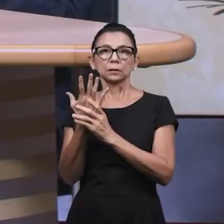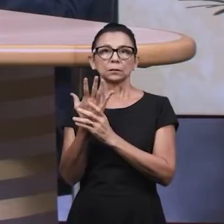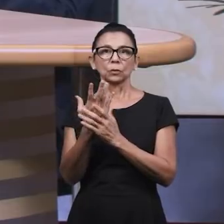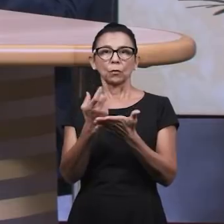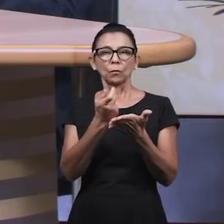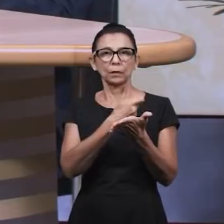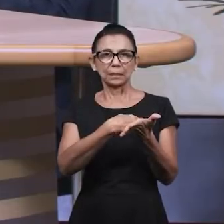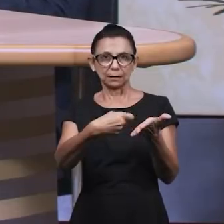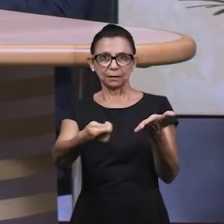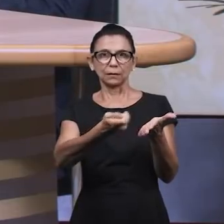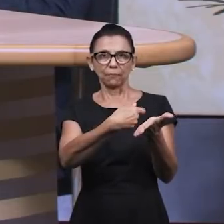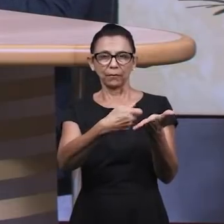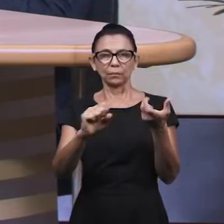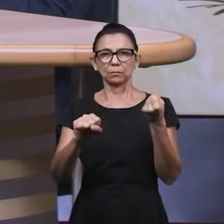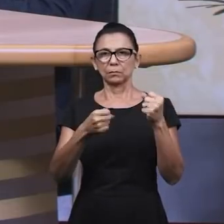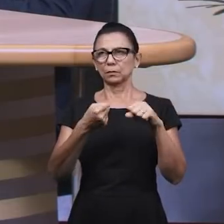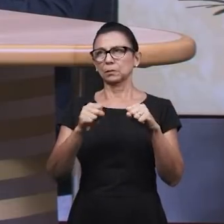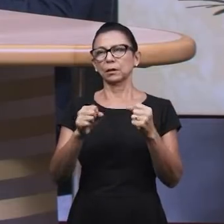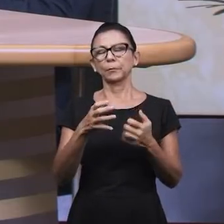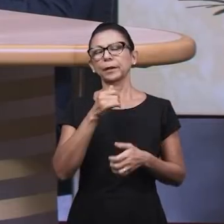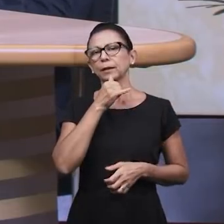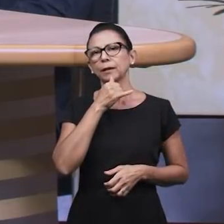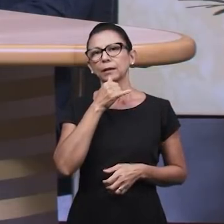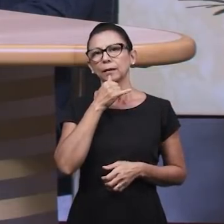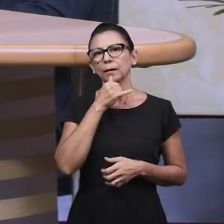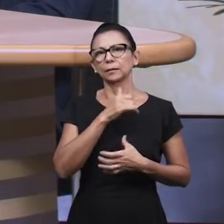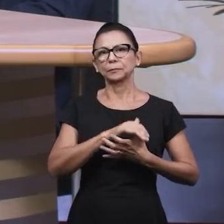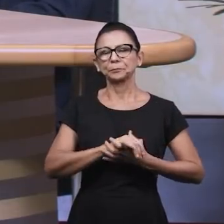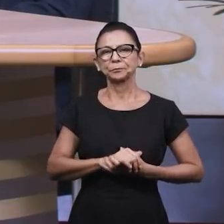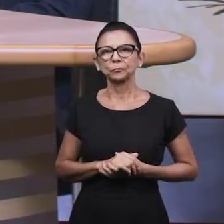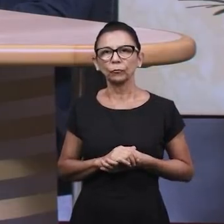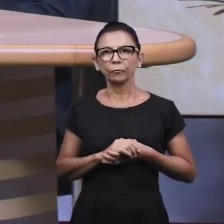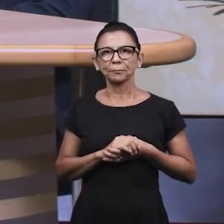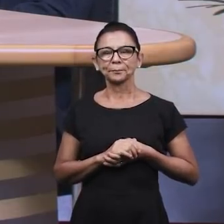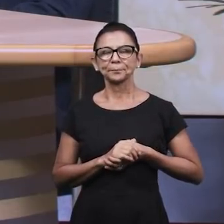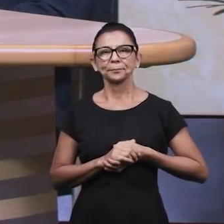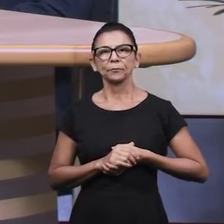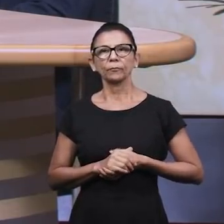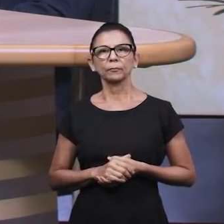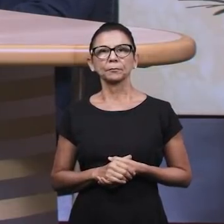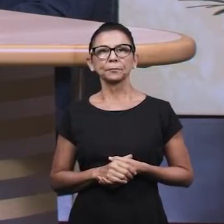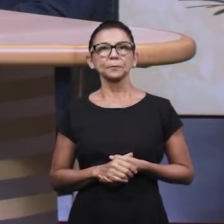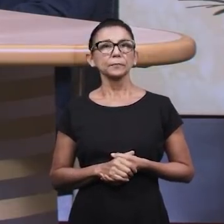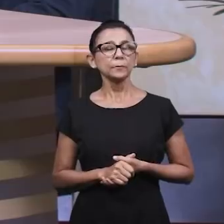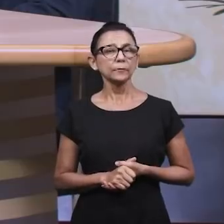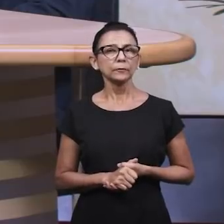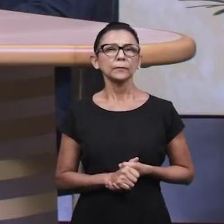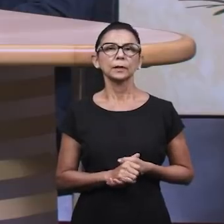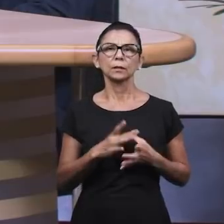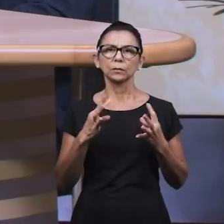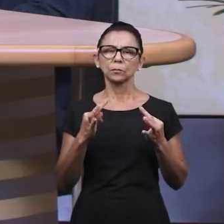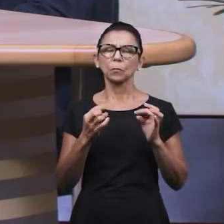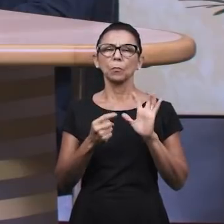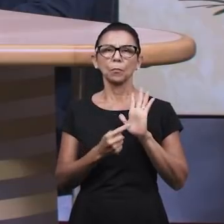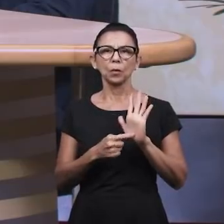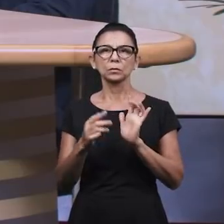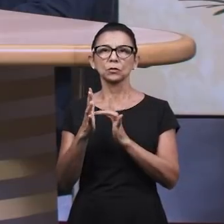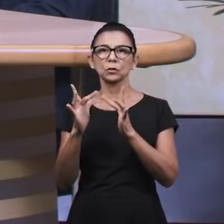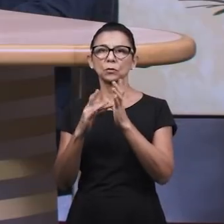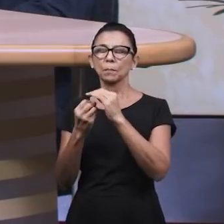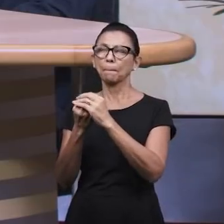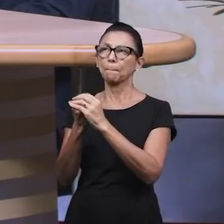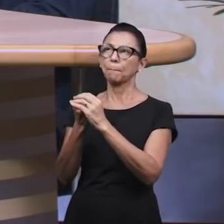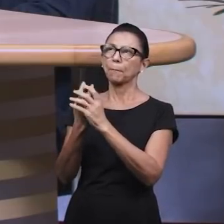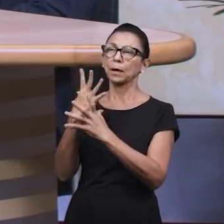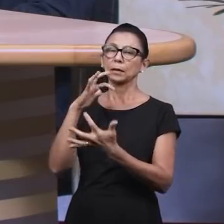Senhor Jesus, né? Quando ele fala, por exemplo, nos salmos, seu é o mar, pois ele o fez. Ele está profetizando sobre Jesus na criação.